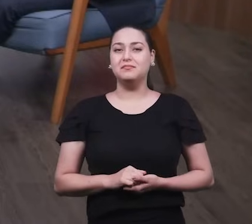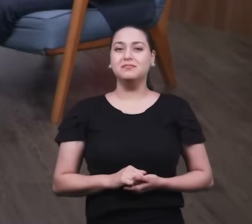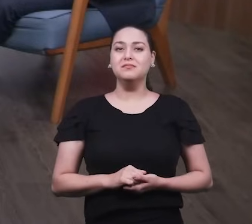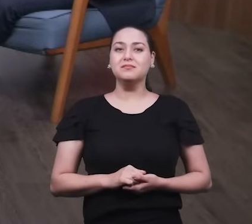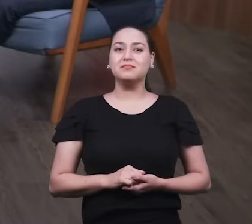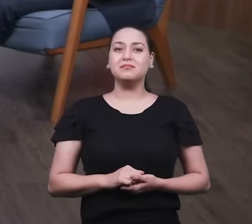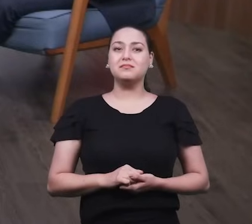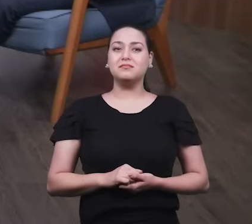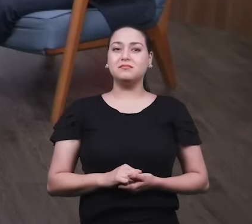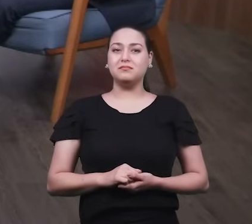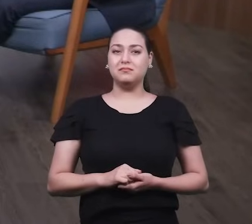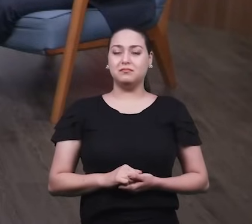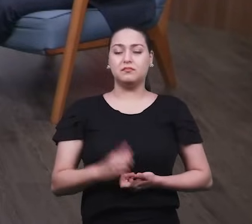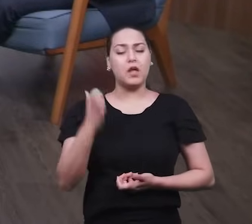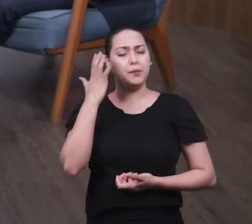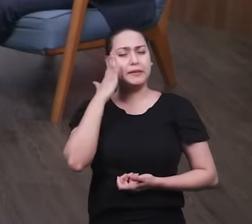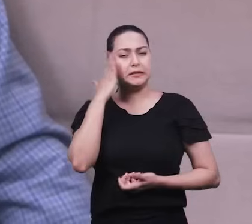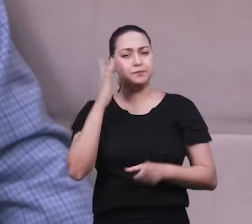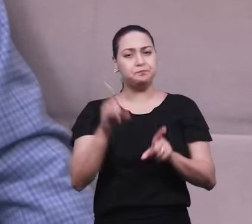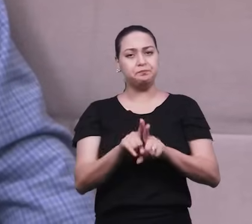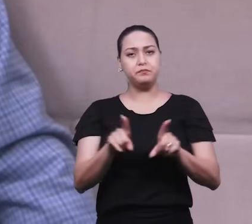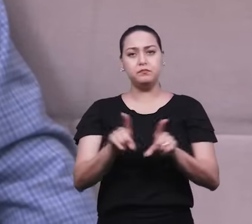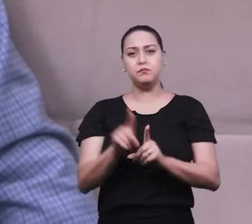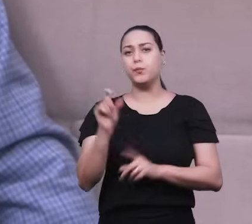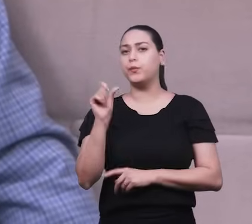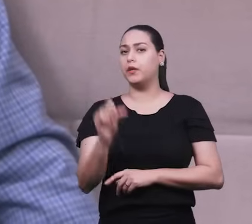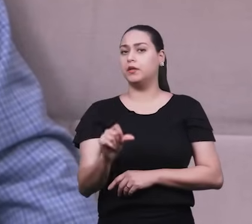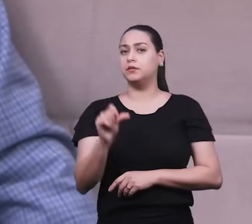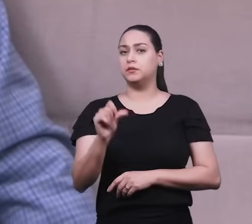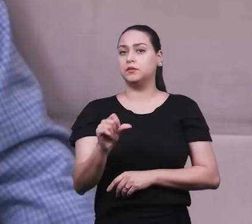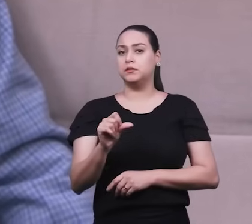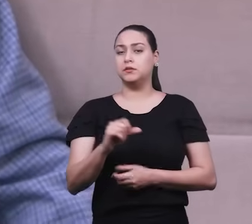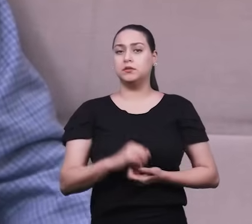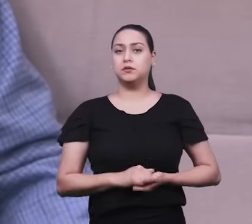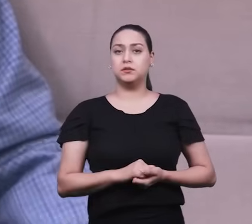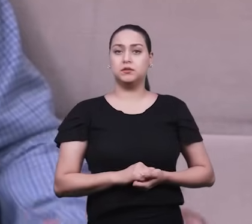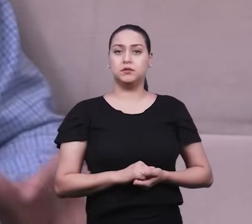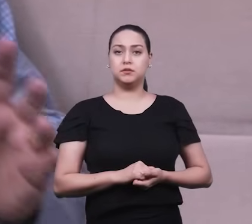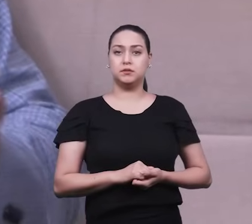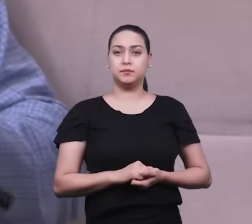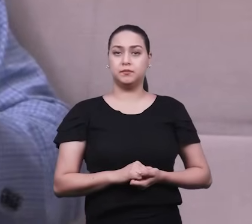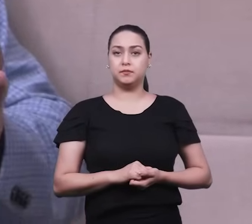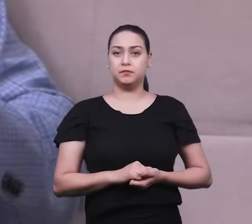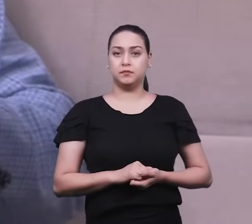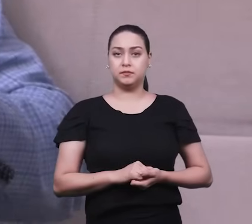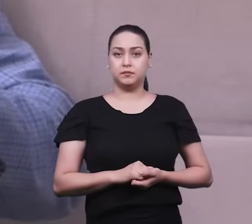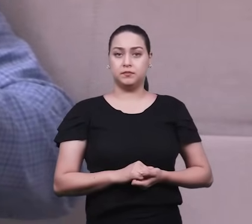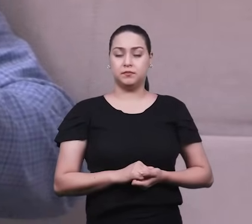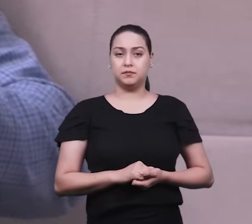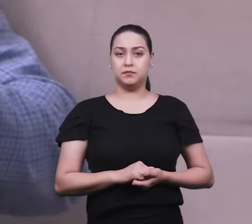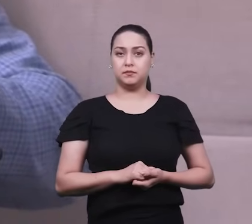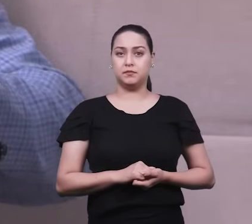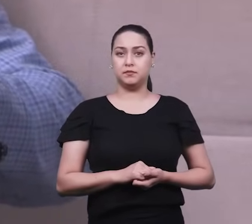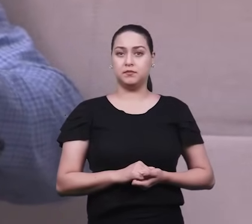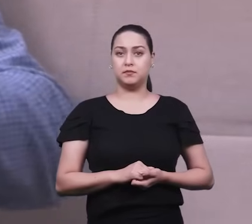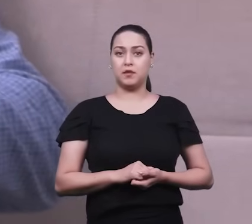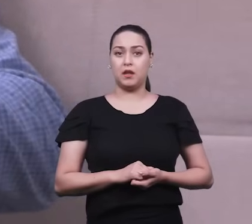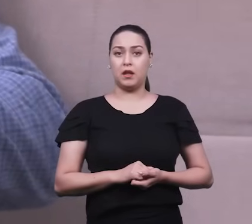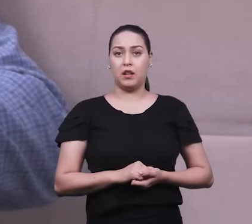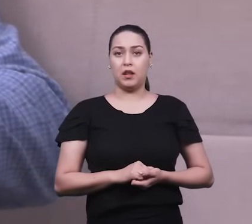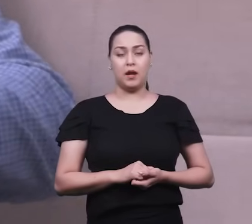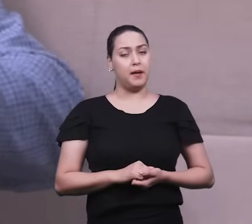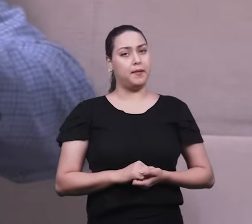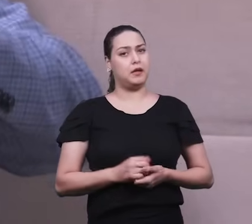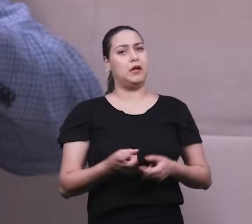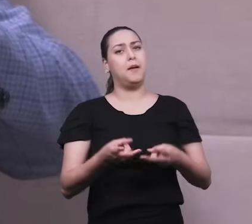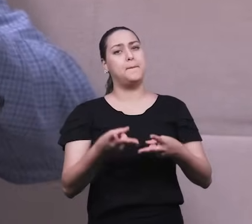E o que eu entendo também é que o pastor Adriano quis fazer uma colocação chamando